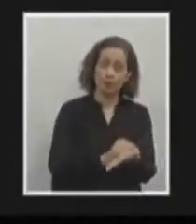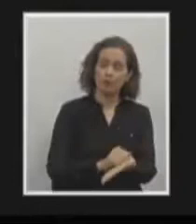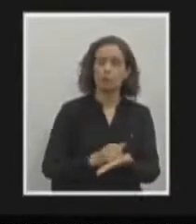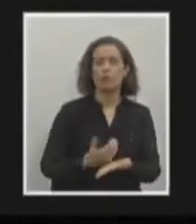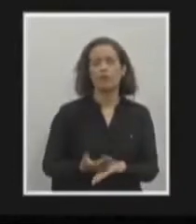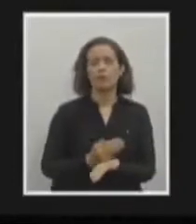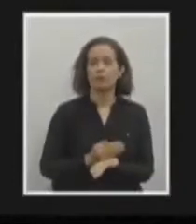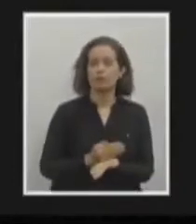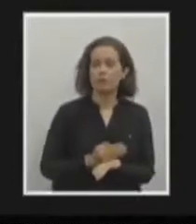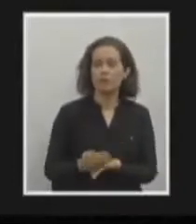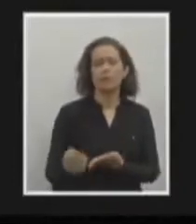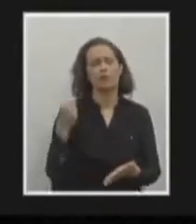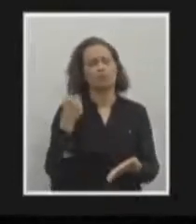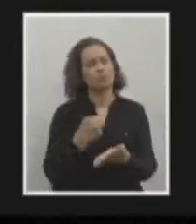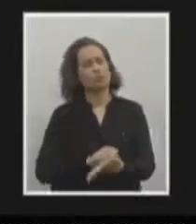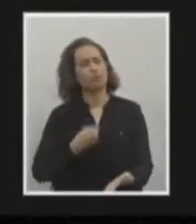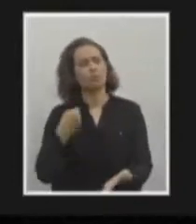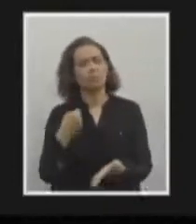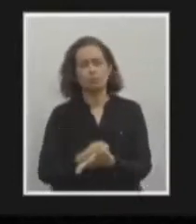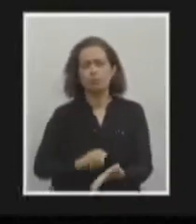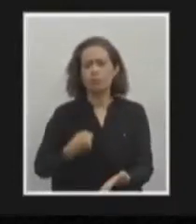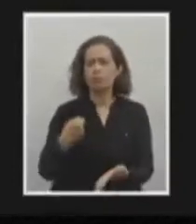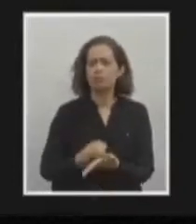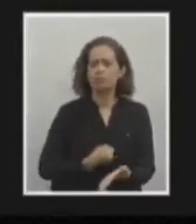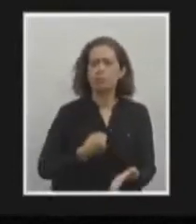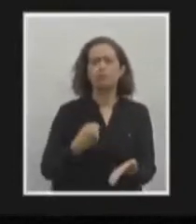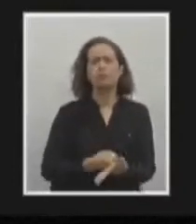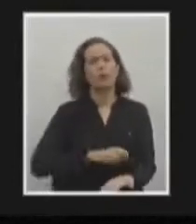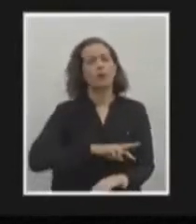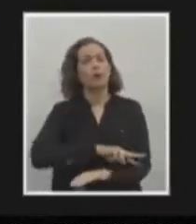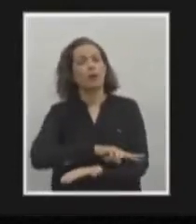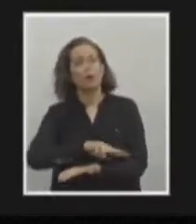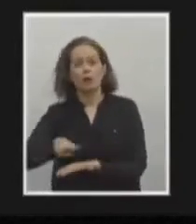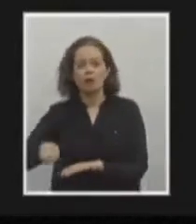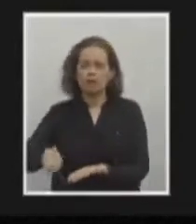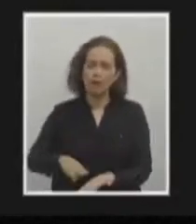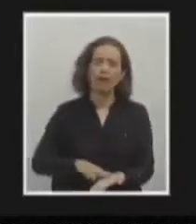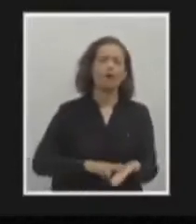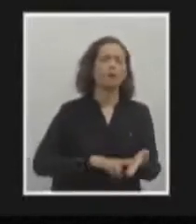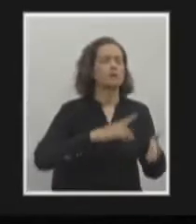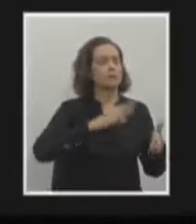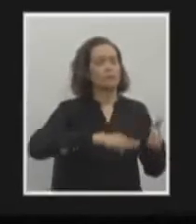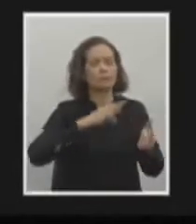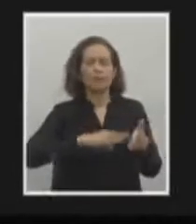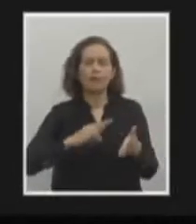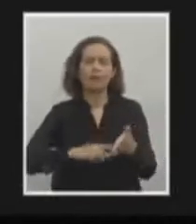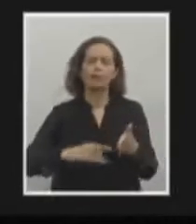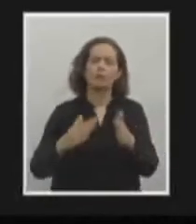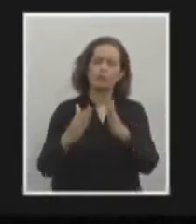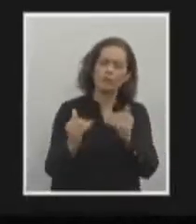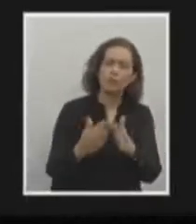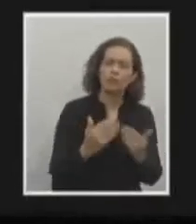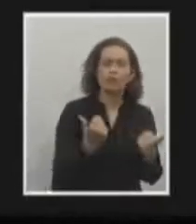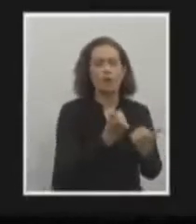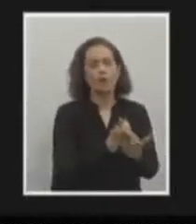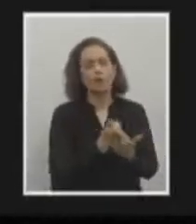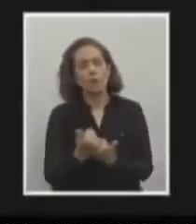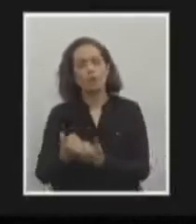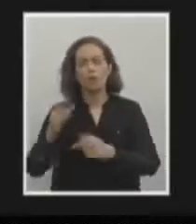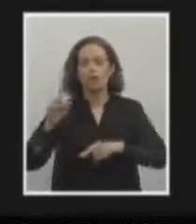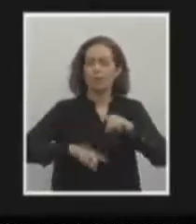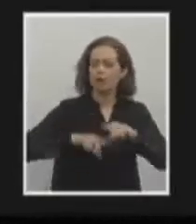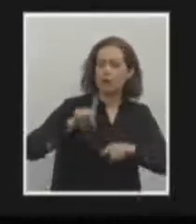verdadeira luta com vários ofícios, várias provas, solicitando apoio, solicitando